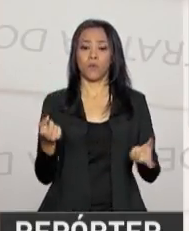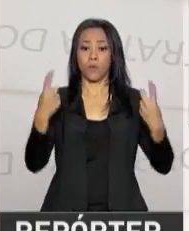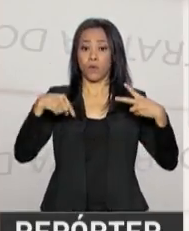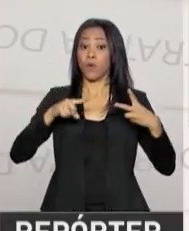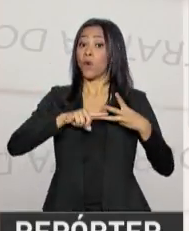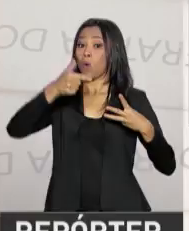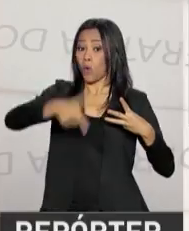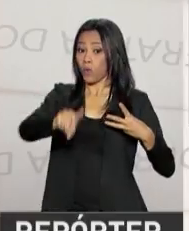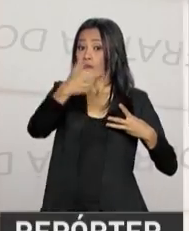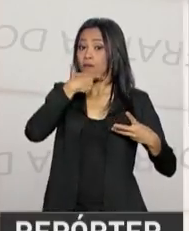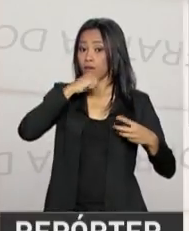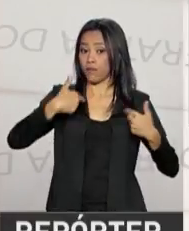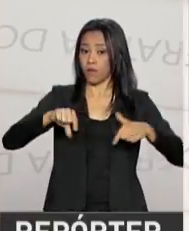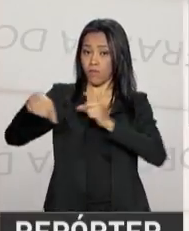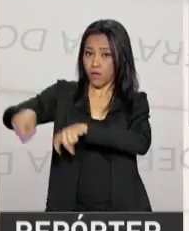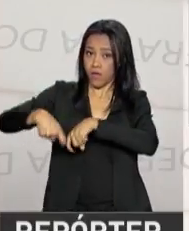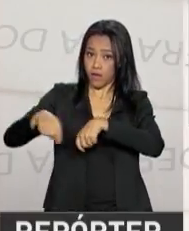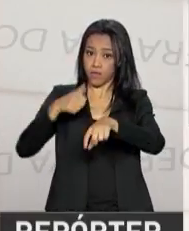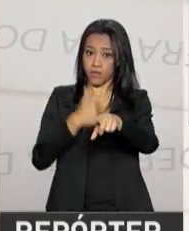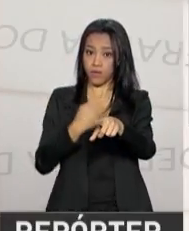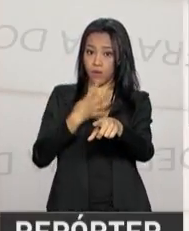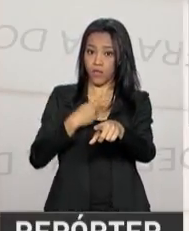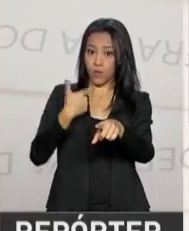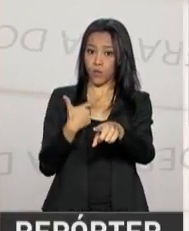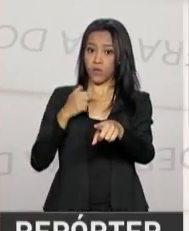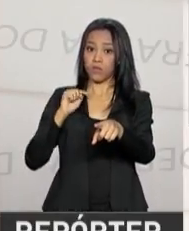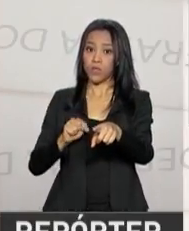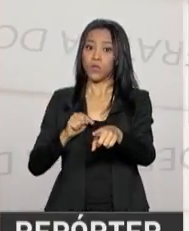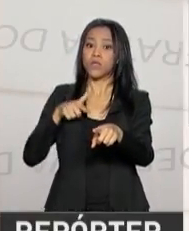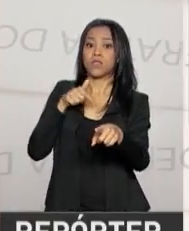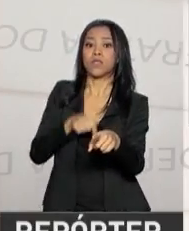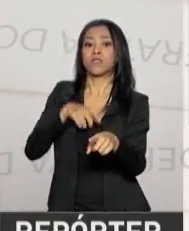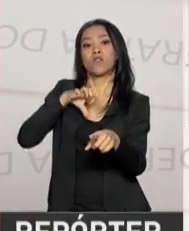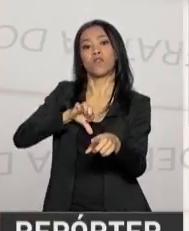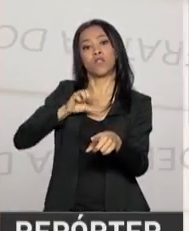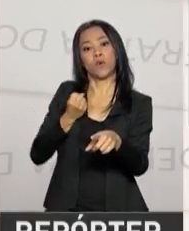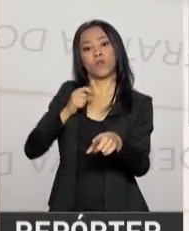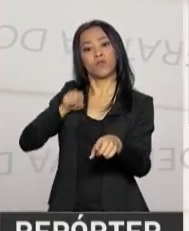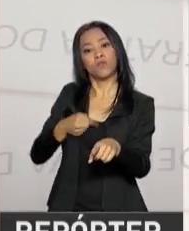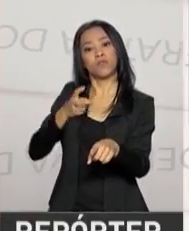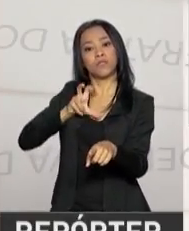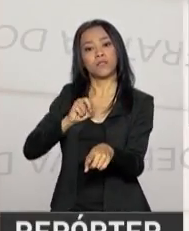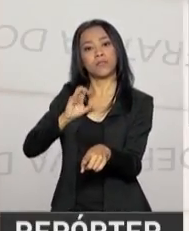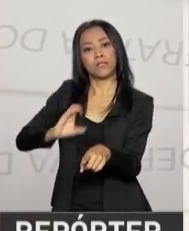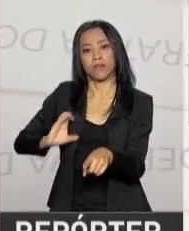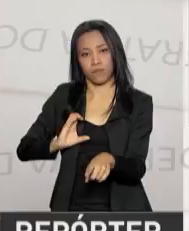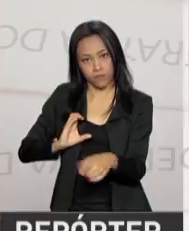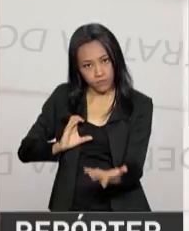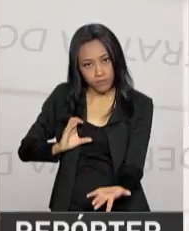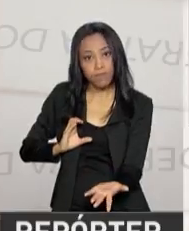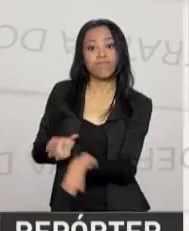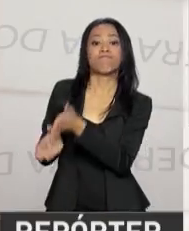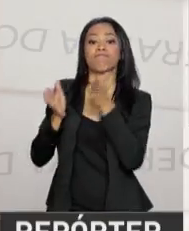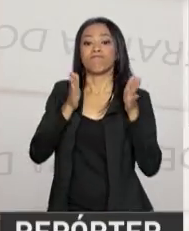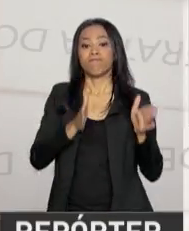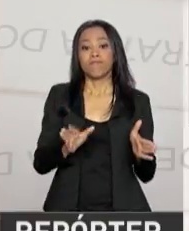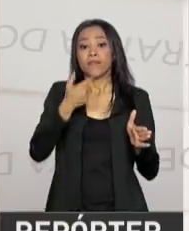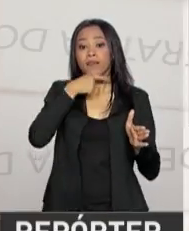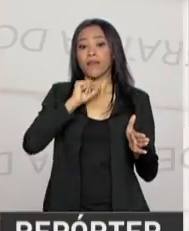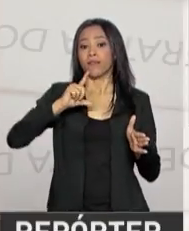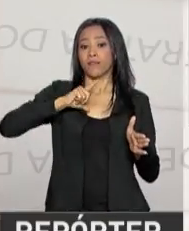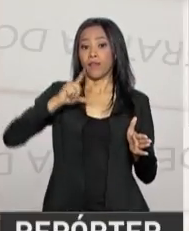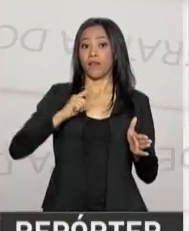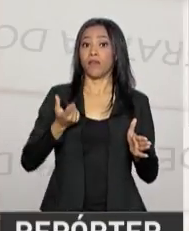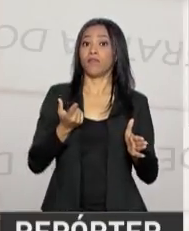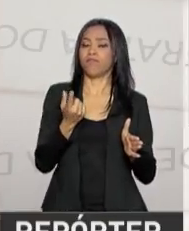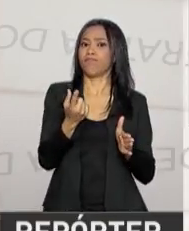com renda bruta de mais de 142 mil setecentos e noventa e oito reais e 50 centavos e quem tem bens no